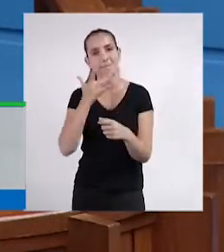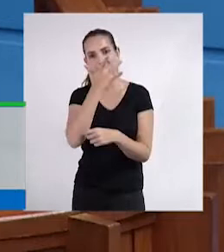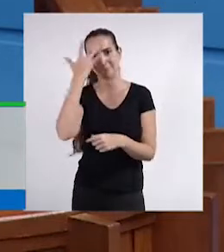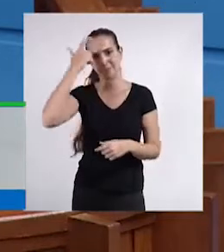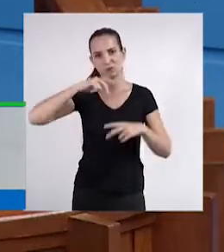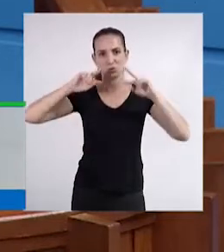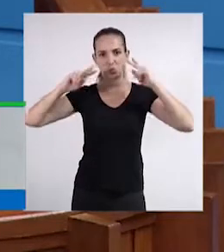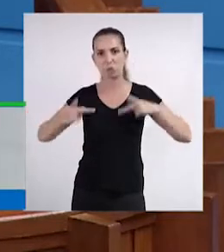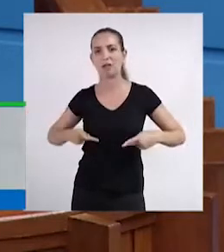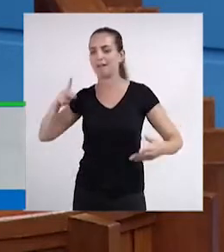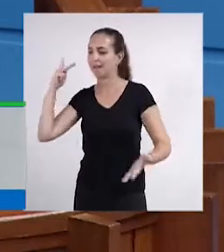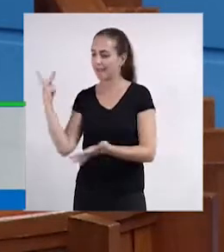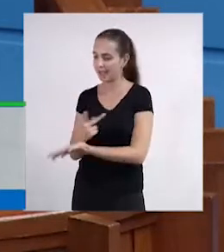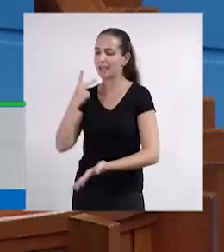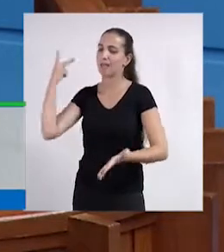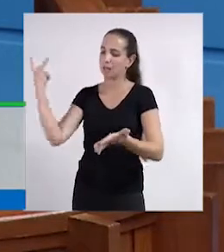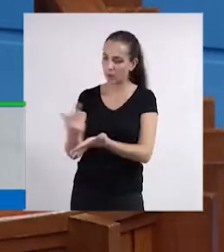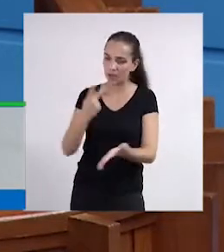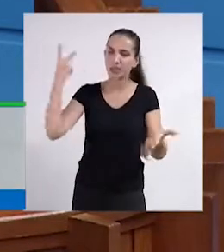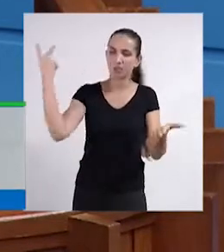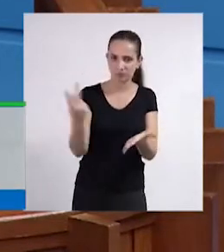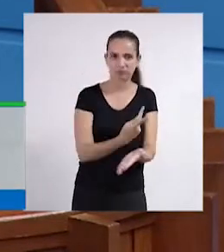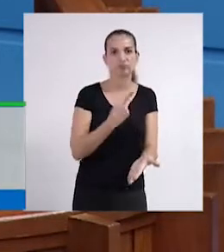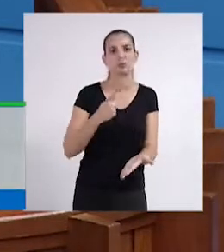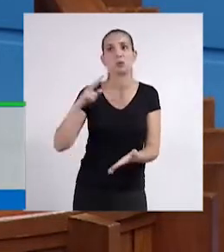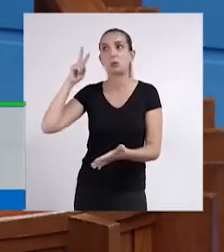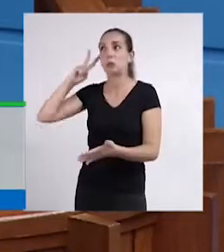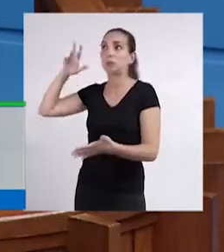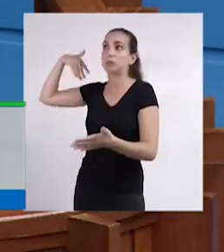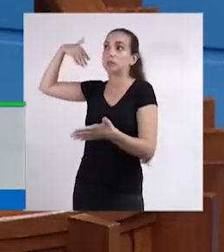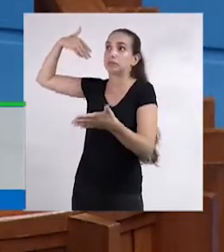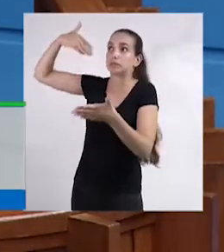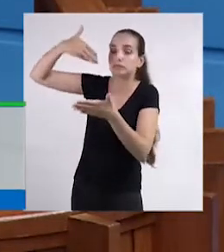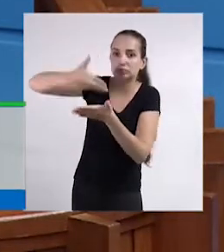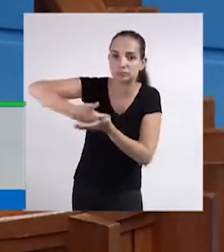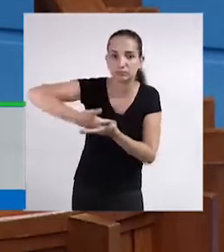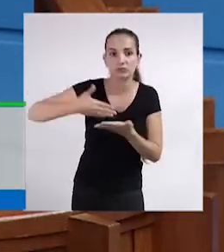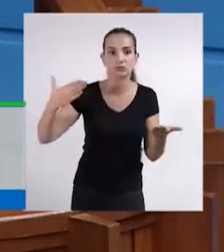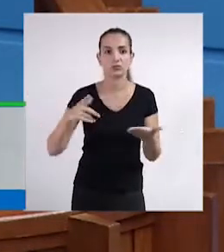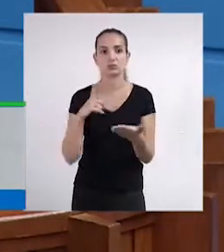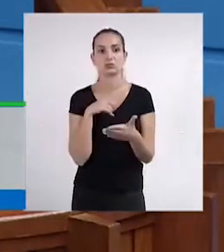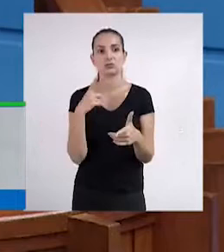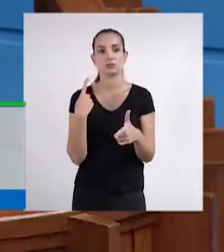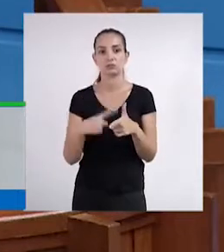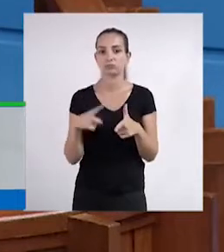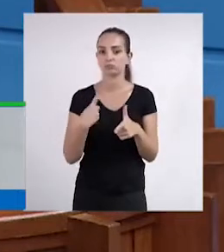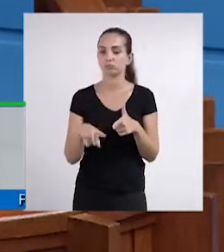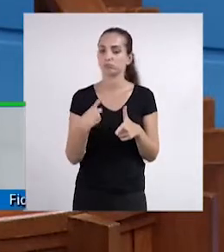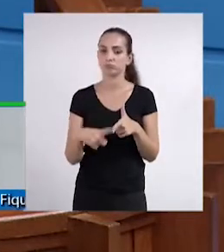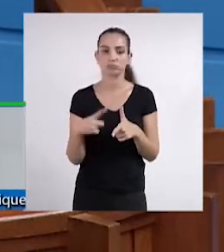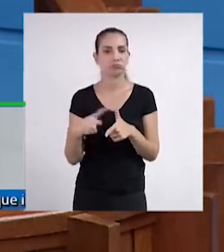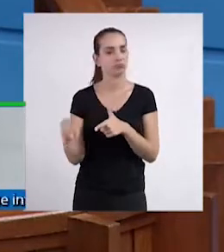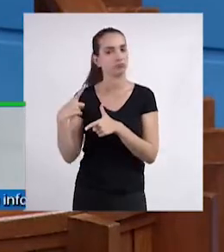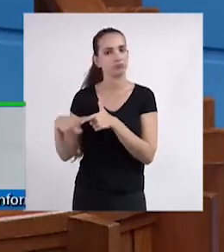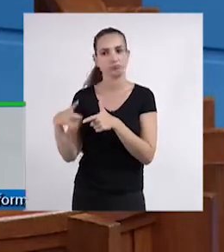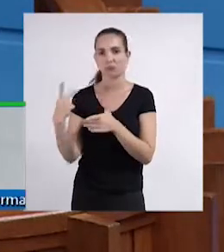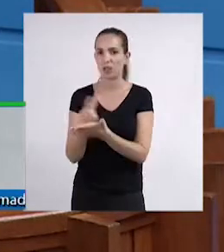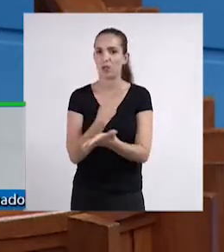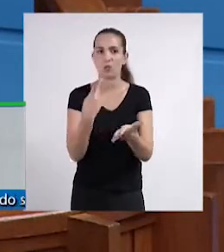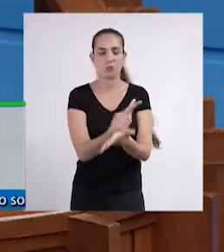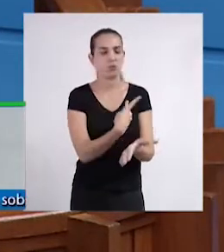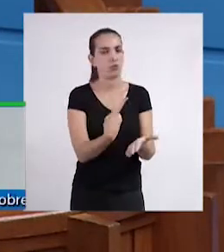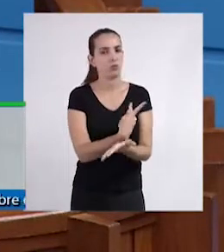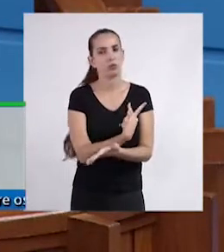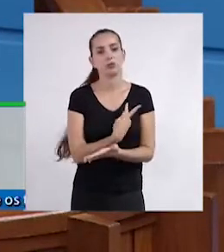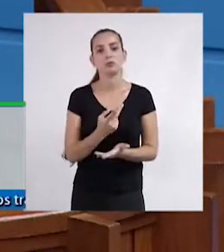no tocante a tudo que vem acontecendo no nosso país ultimamente. Se formos aí enumerar, a gente vai